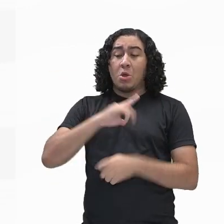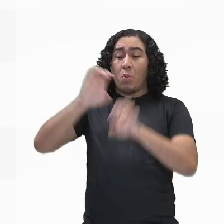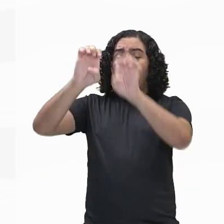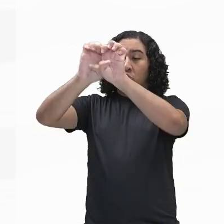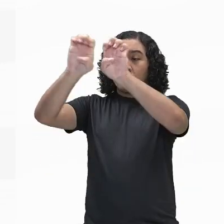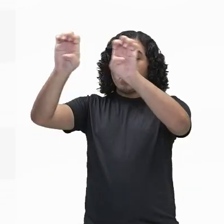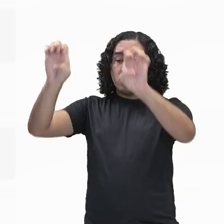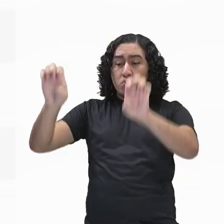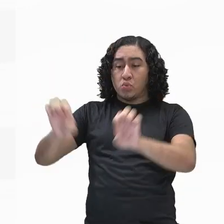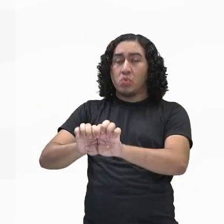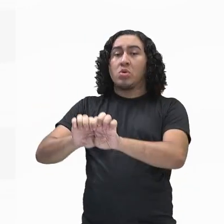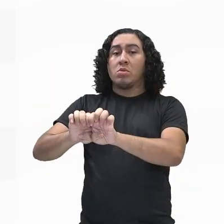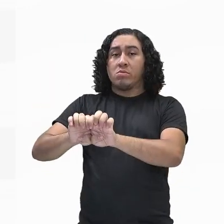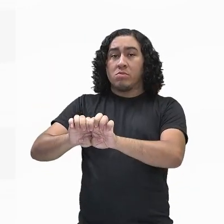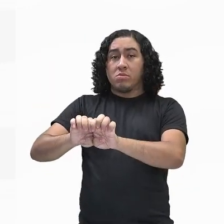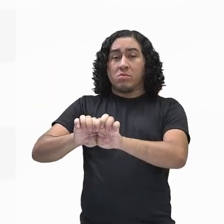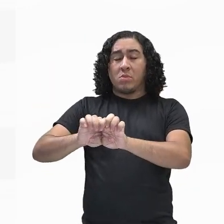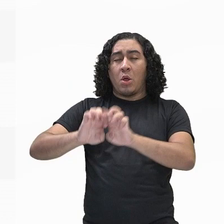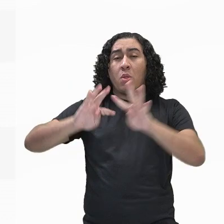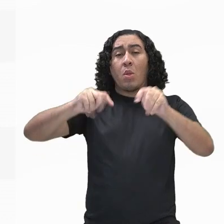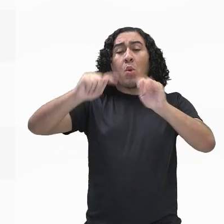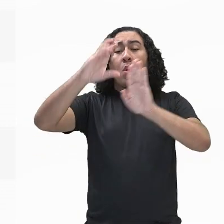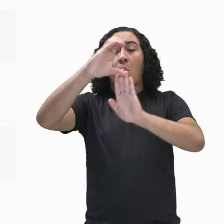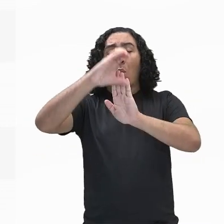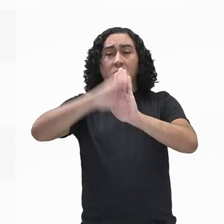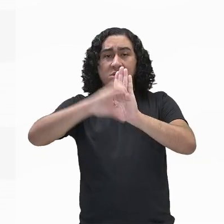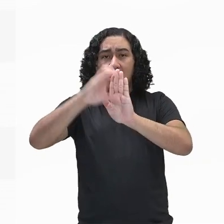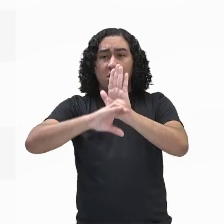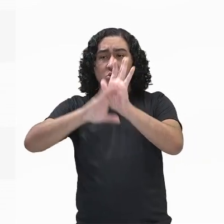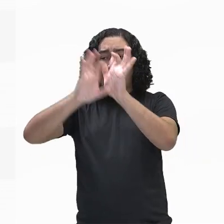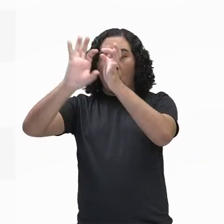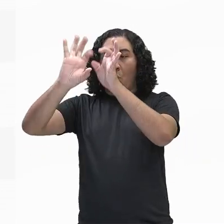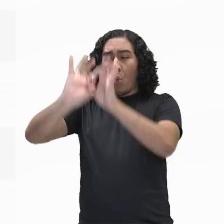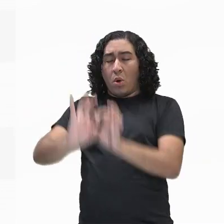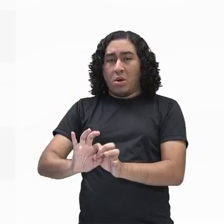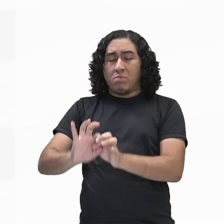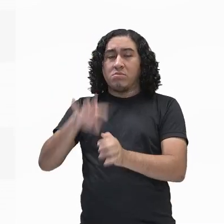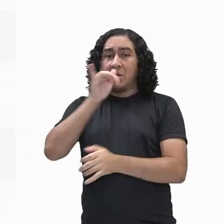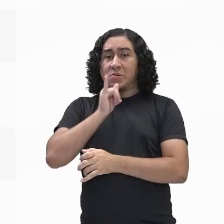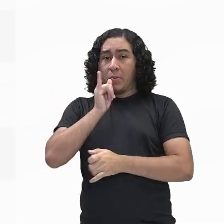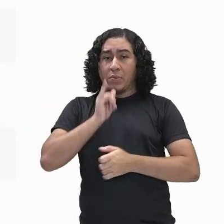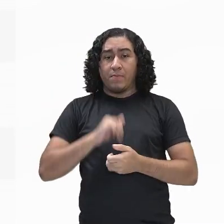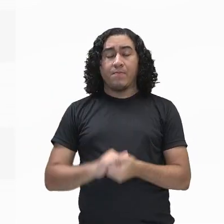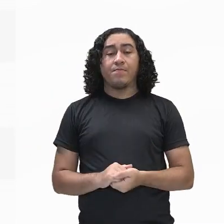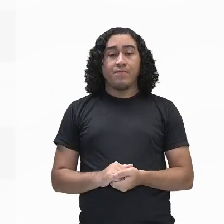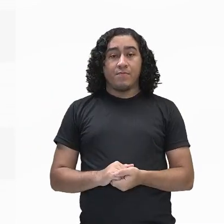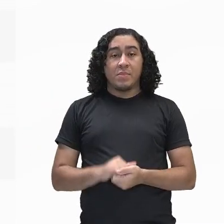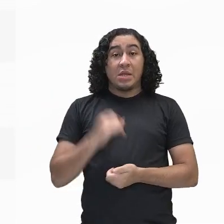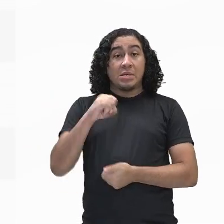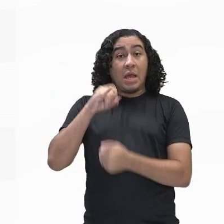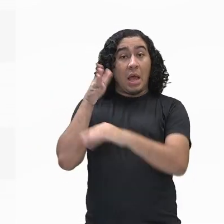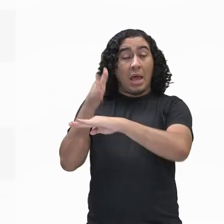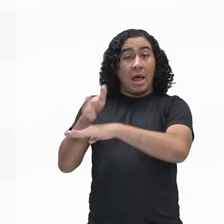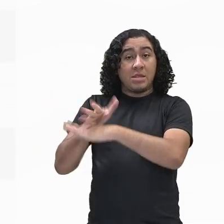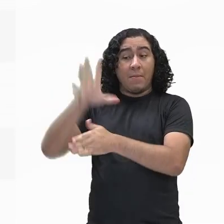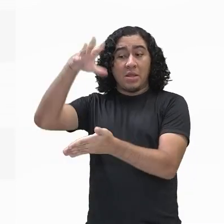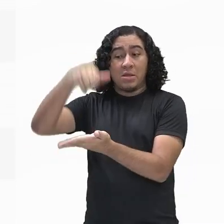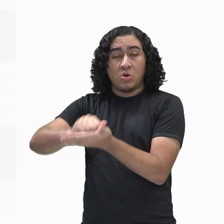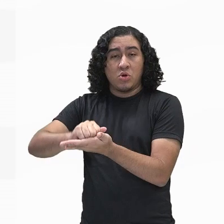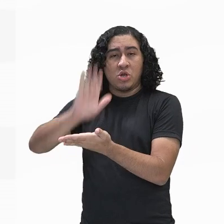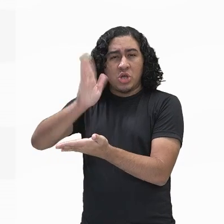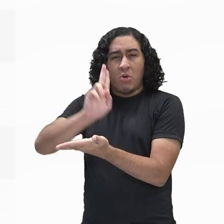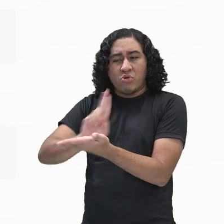onde esses conceitos se conectam e se completam. Por exemplo, quando eu adentro a faculdade, eu tenho lá uma das